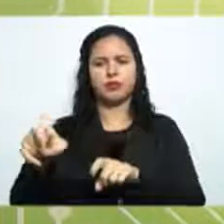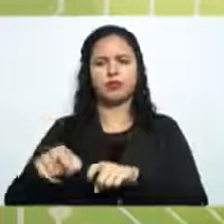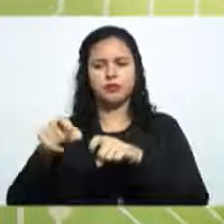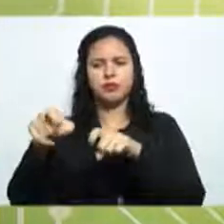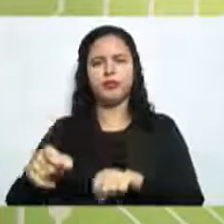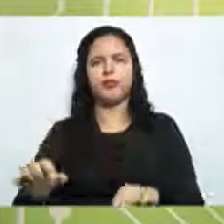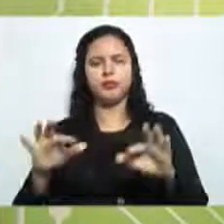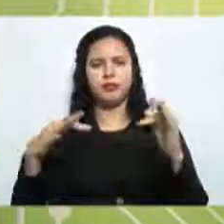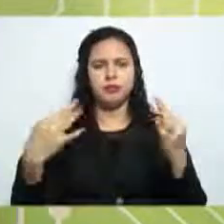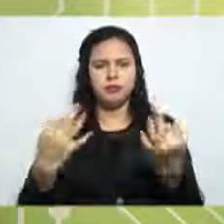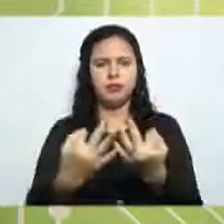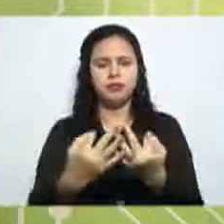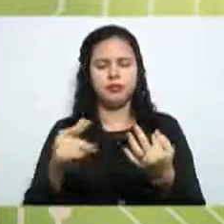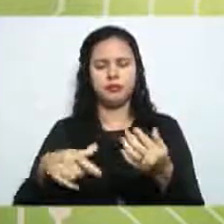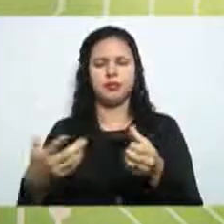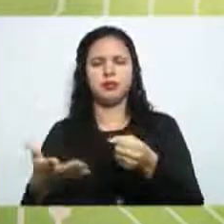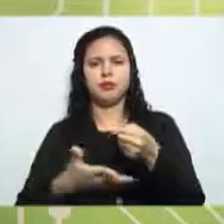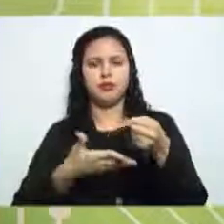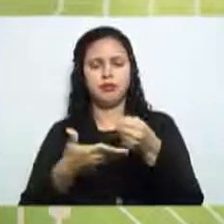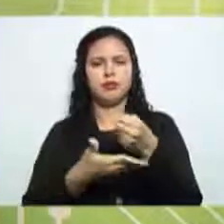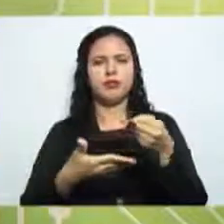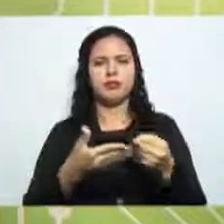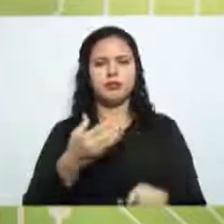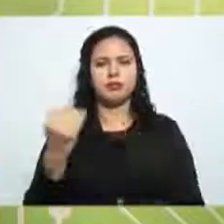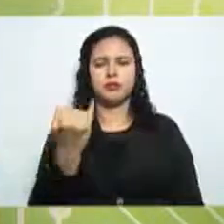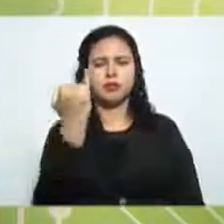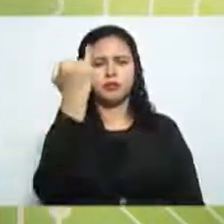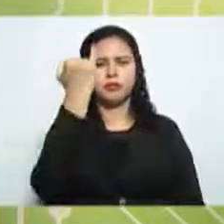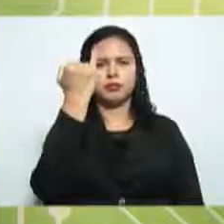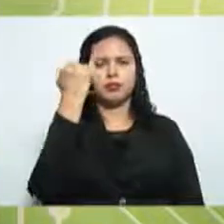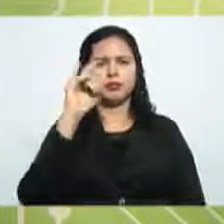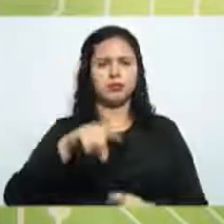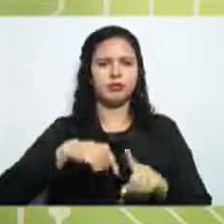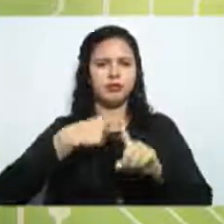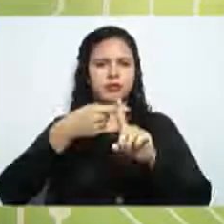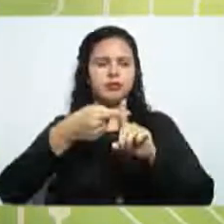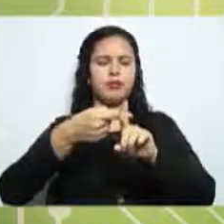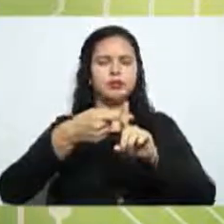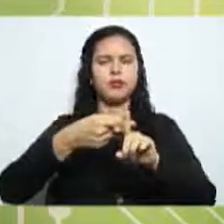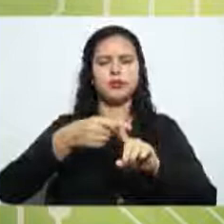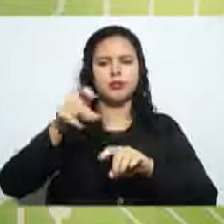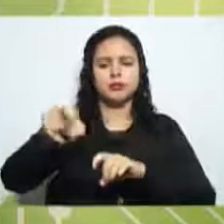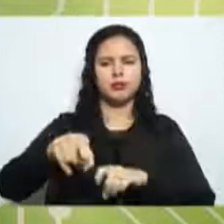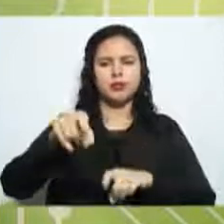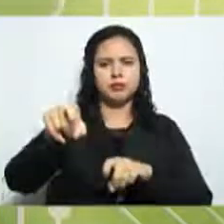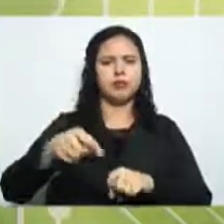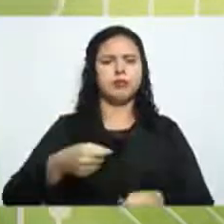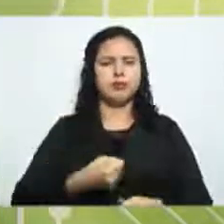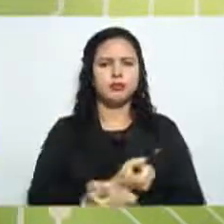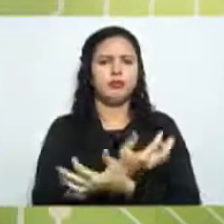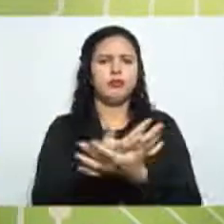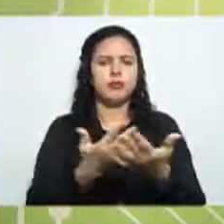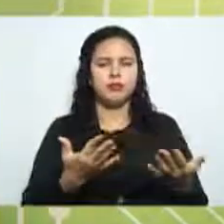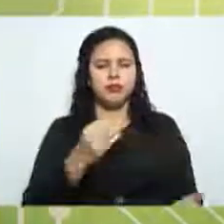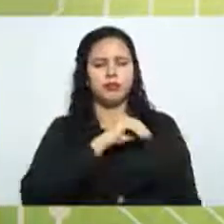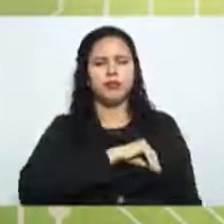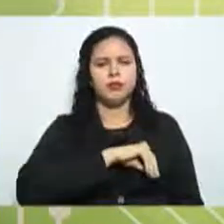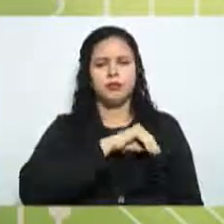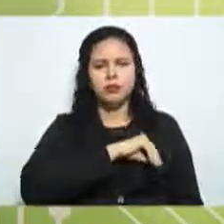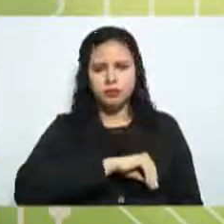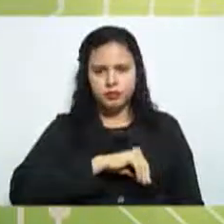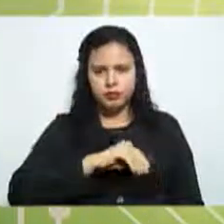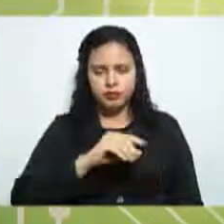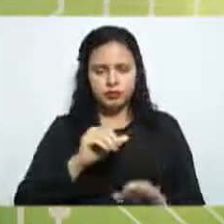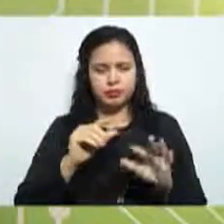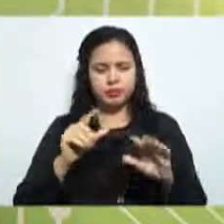familiar. E essa é uma base muito importante, muito positiva para a nossa economia, porque ela promove muita distribuição de renda. Quando a gente fala em